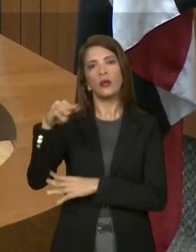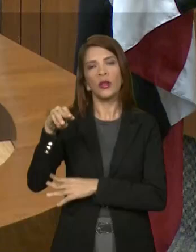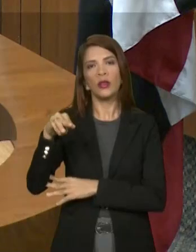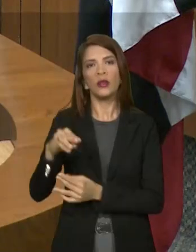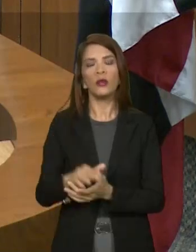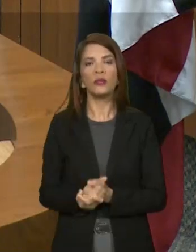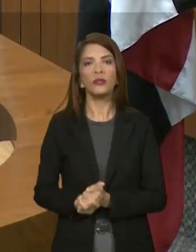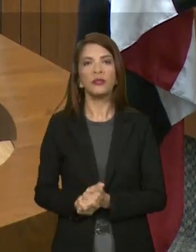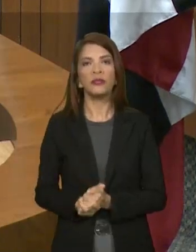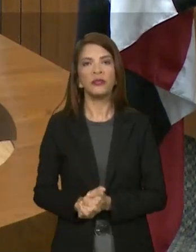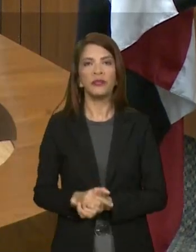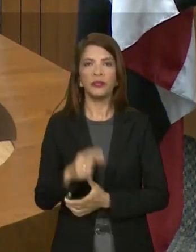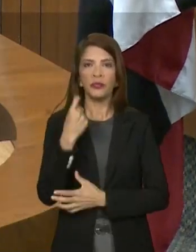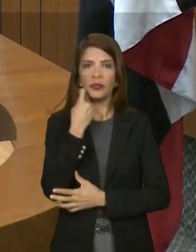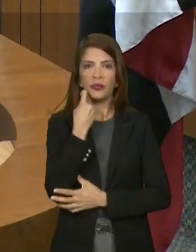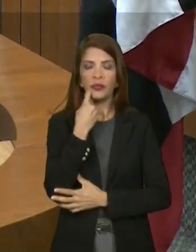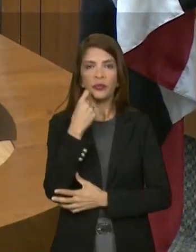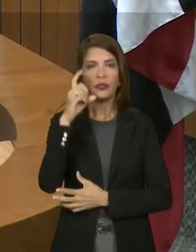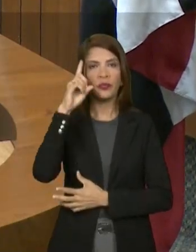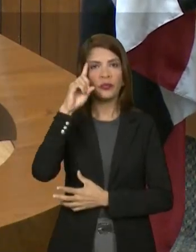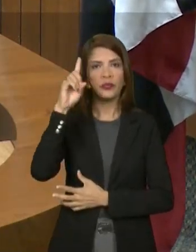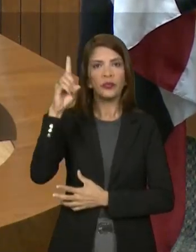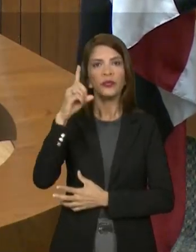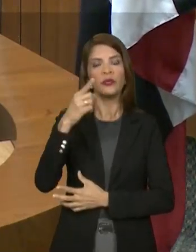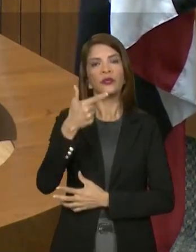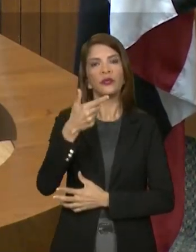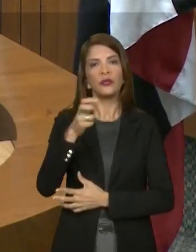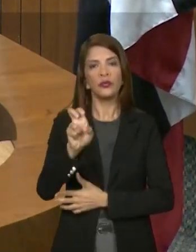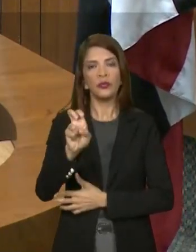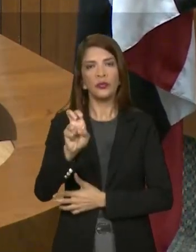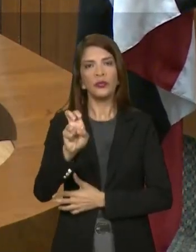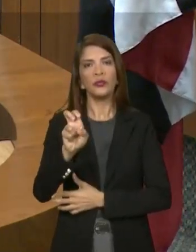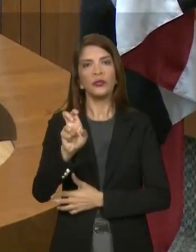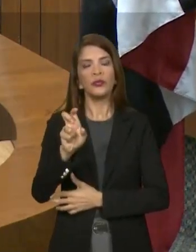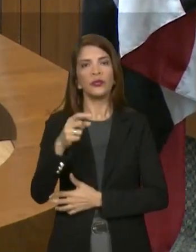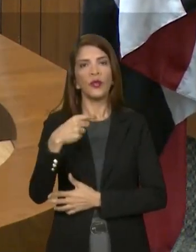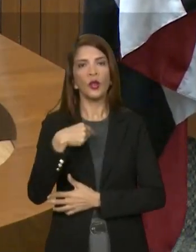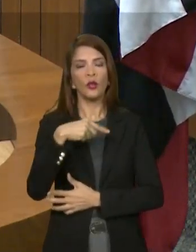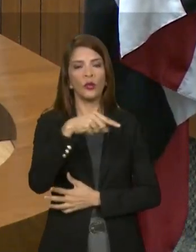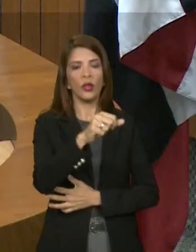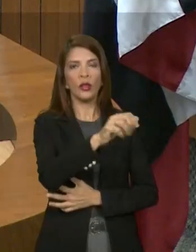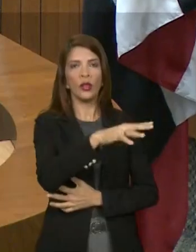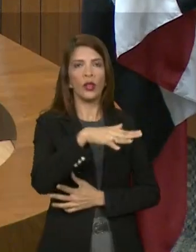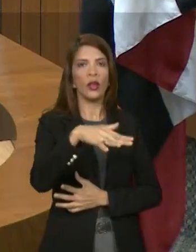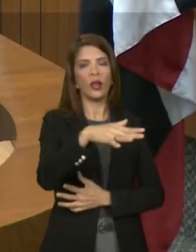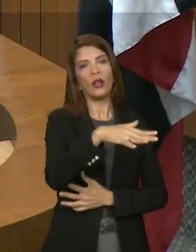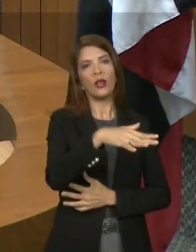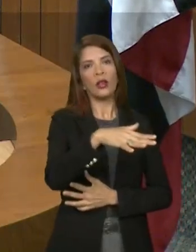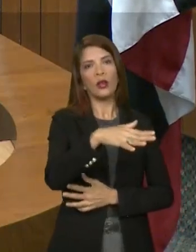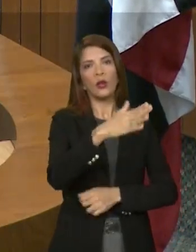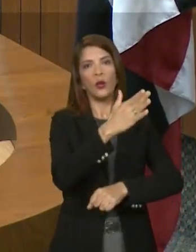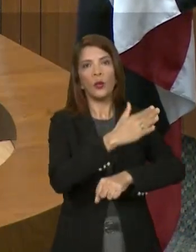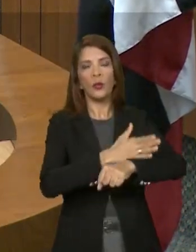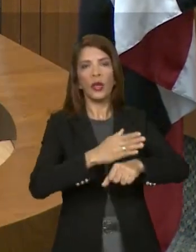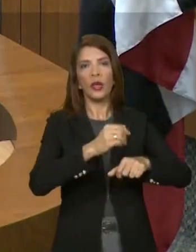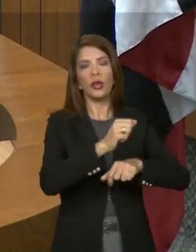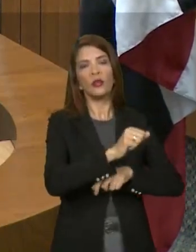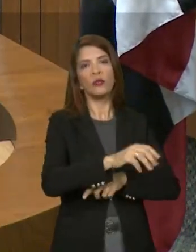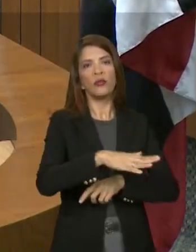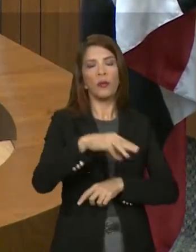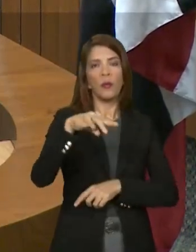Sexta-feira, dia 25, estive na nossa região do Médio Mearim,